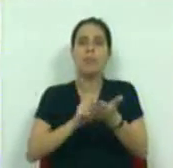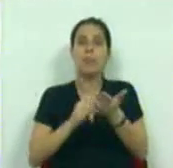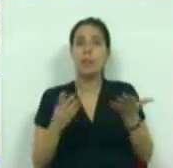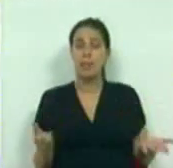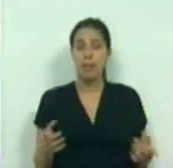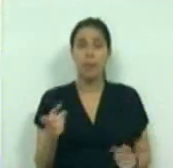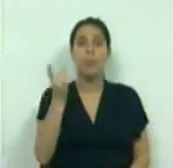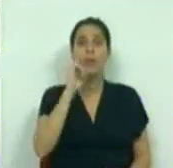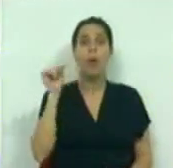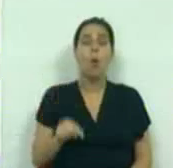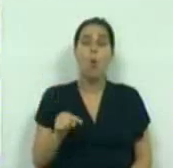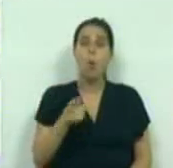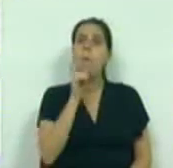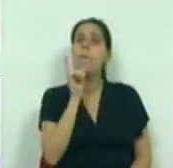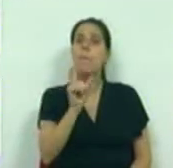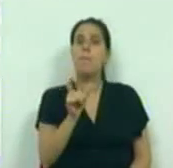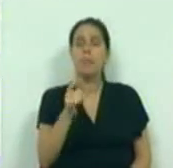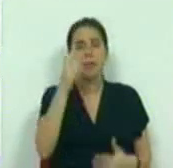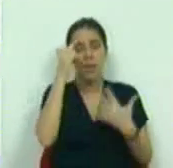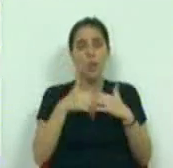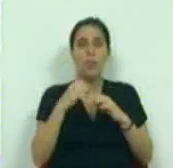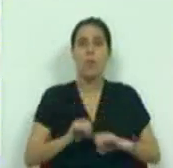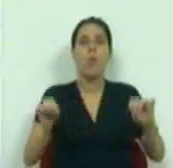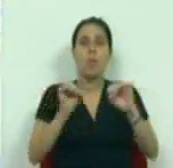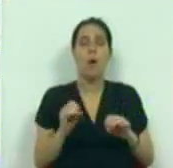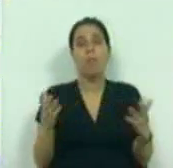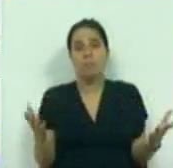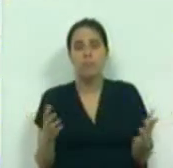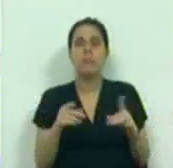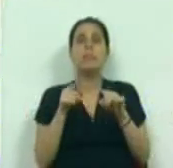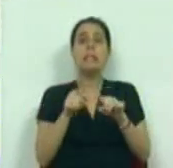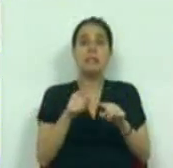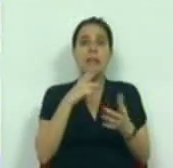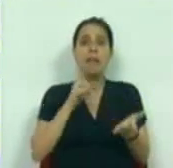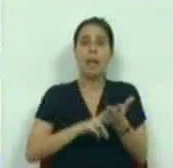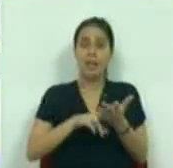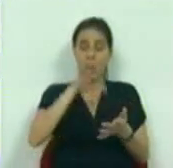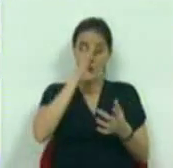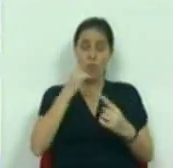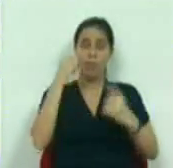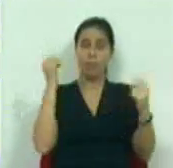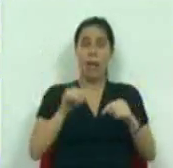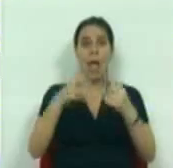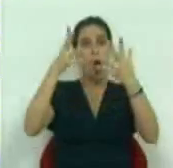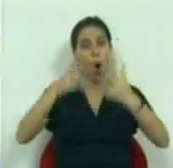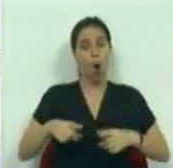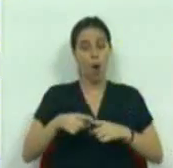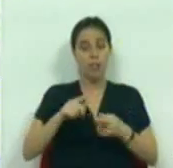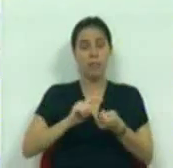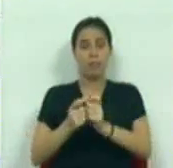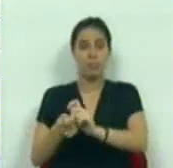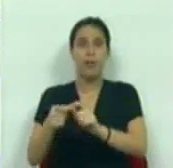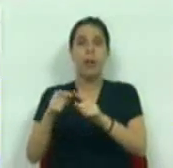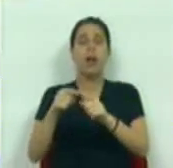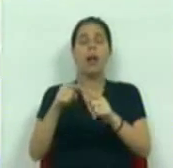e temos no dia de hoje a palavra inequivocamente. E essa é a realidade que este Governo nos traz com este orçamento retificativo e com o orçamento